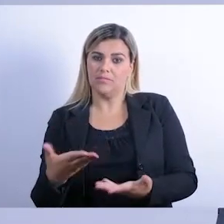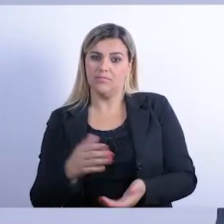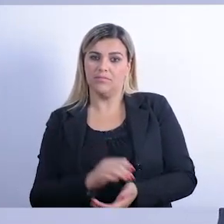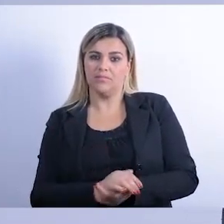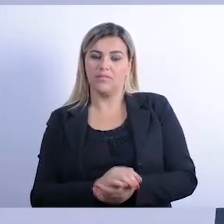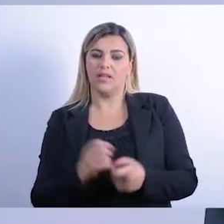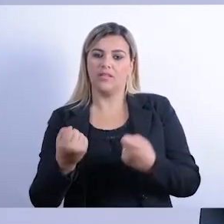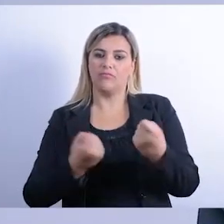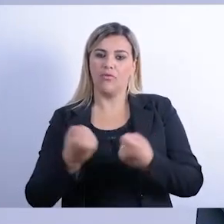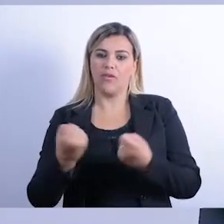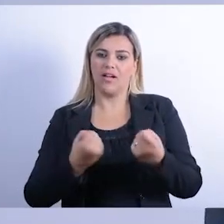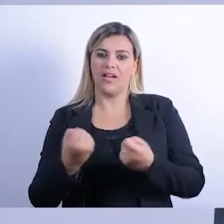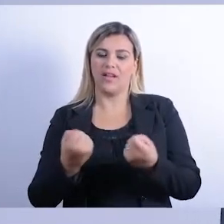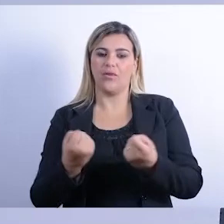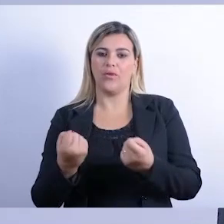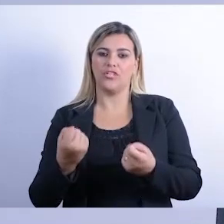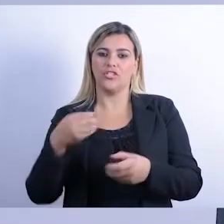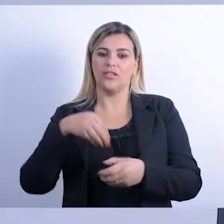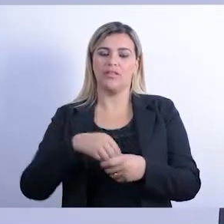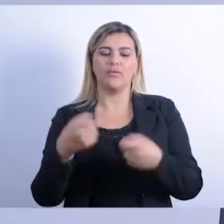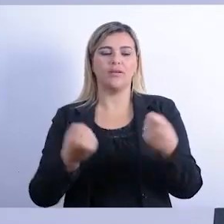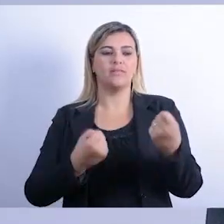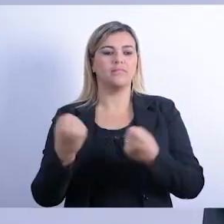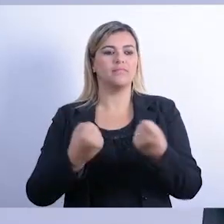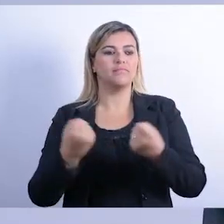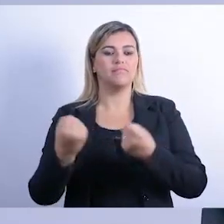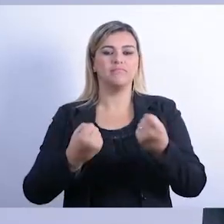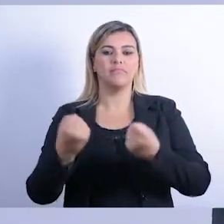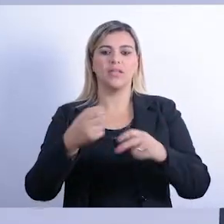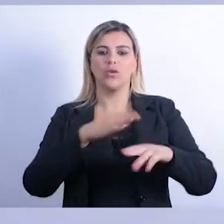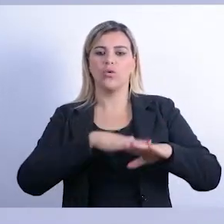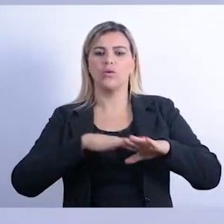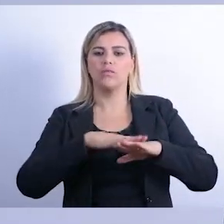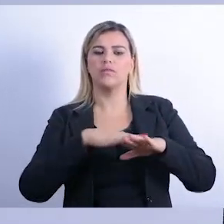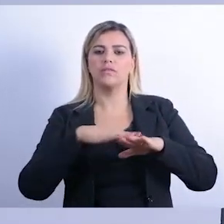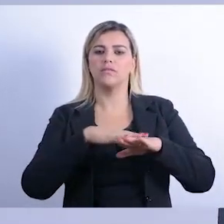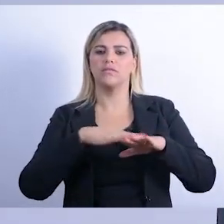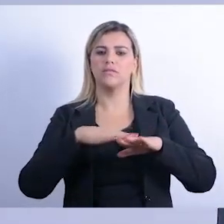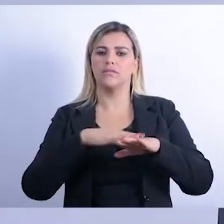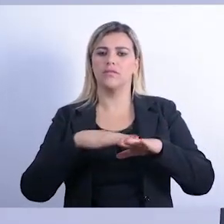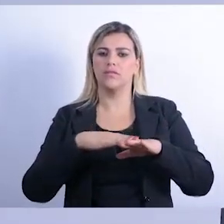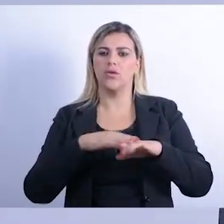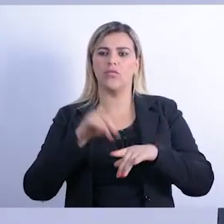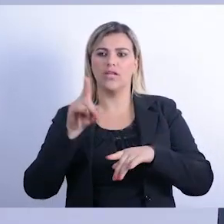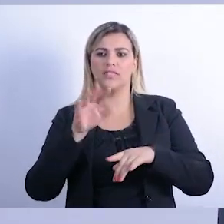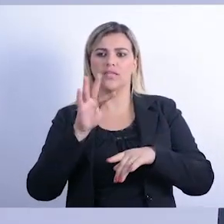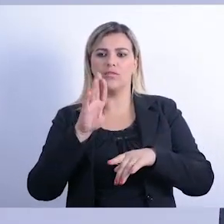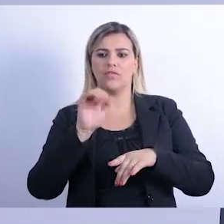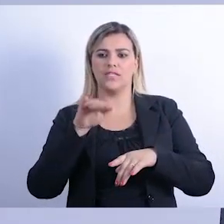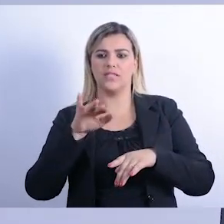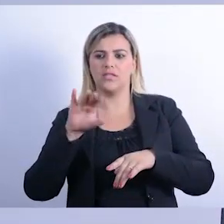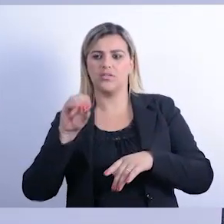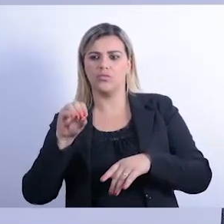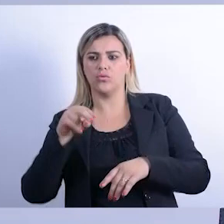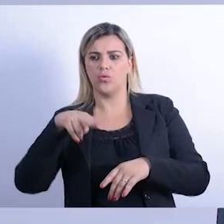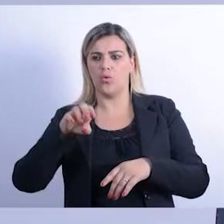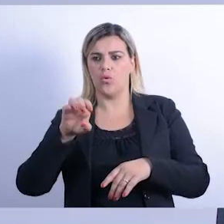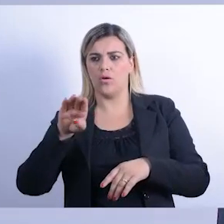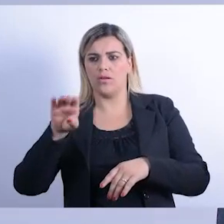vocês. Foi no nosso carro, largou o carro oficial lá e veio conosco. E nós estamos conversando com ele, falando, então, vai ser no Francisco